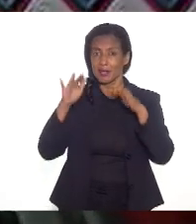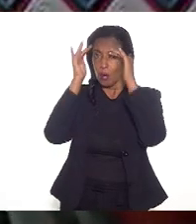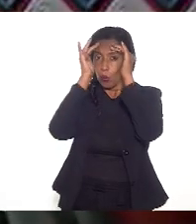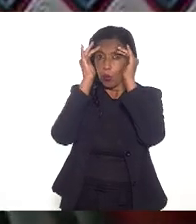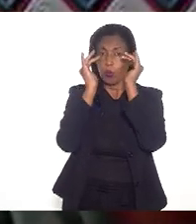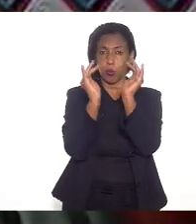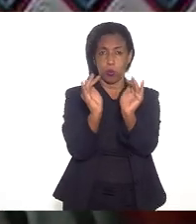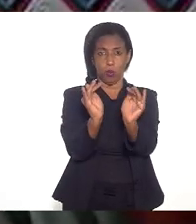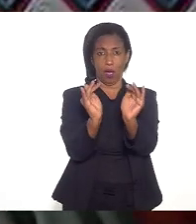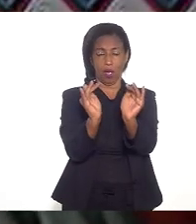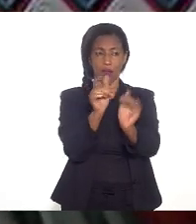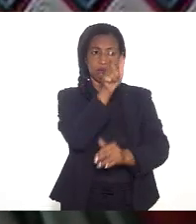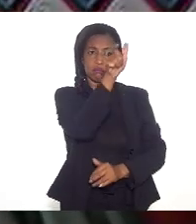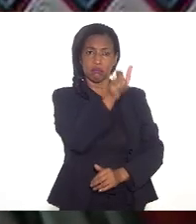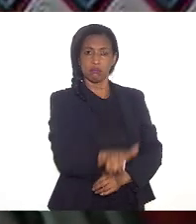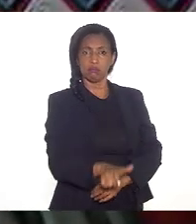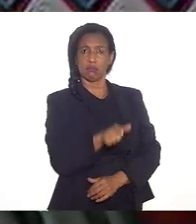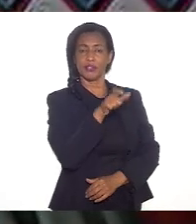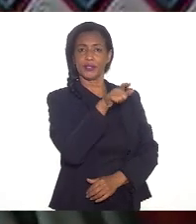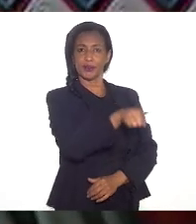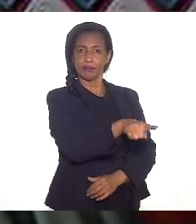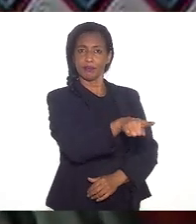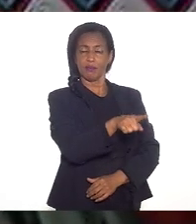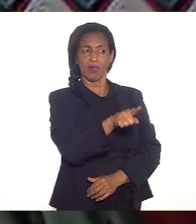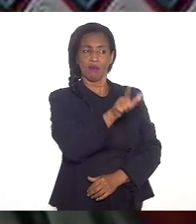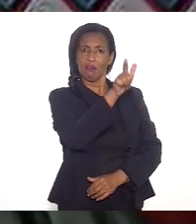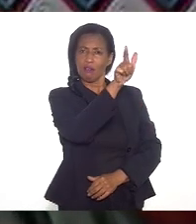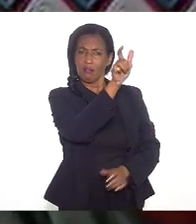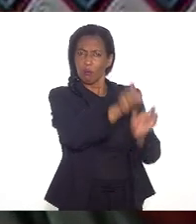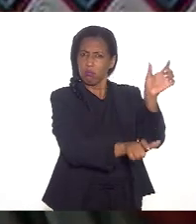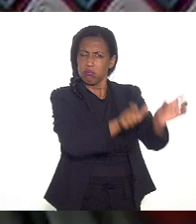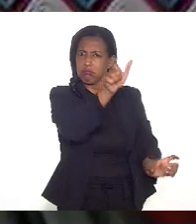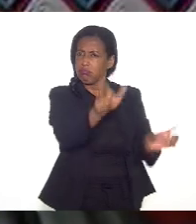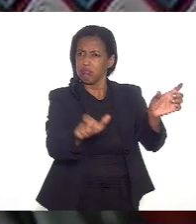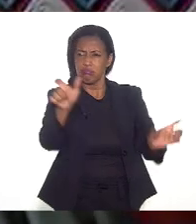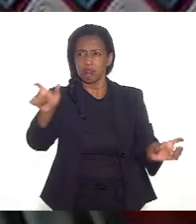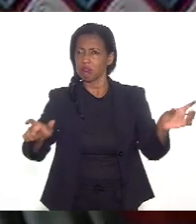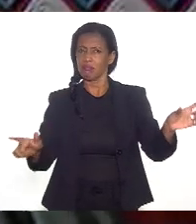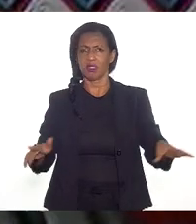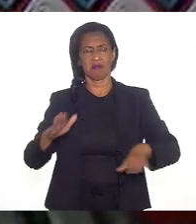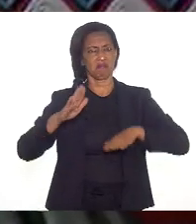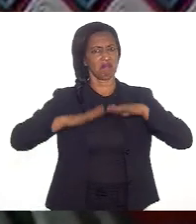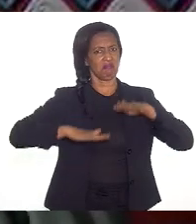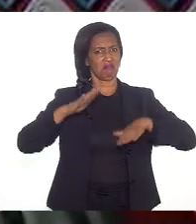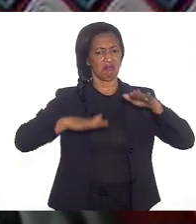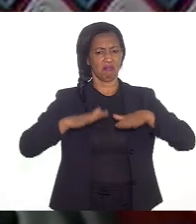respeitar a condição dos indivíduos, né? Embora, sendo